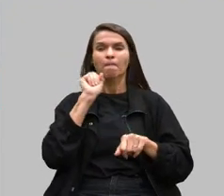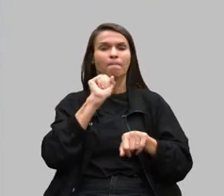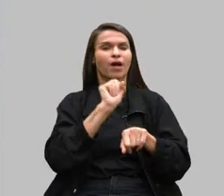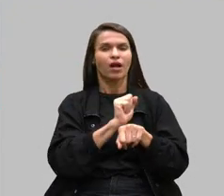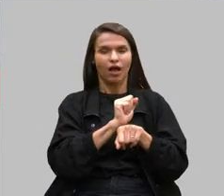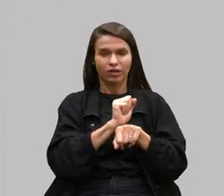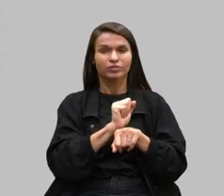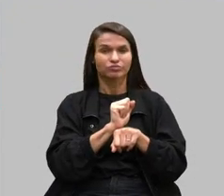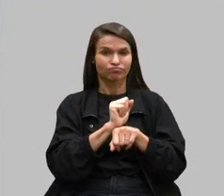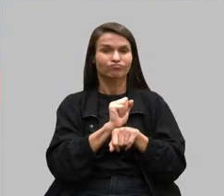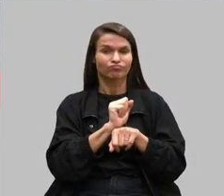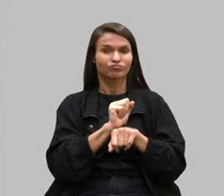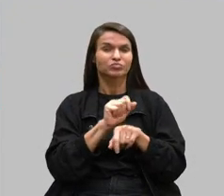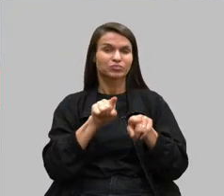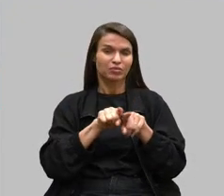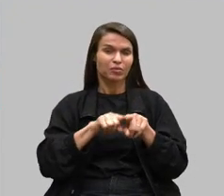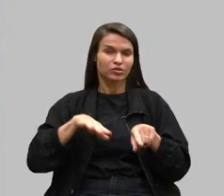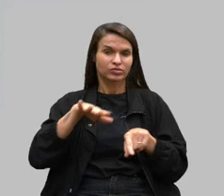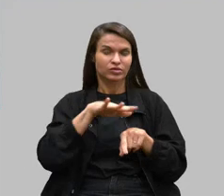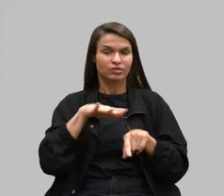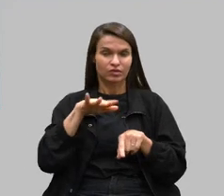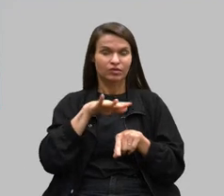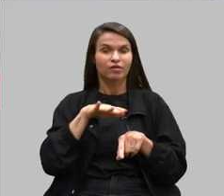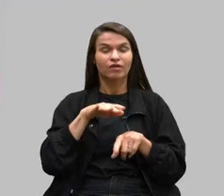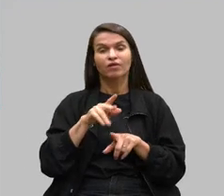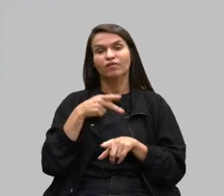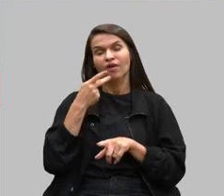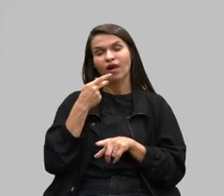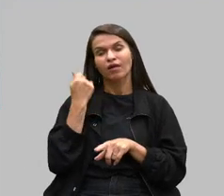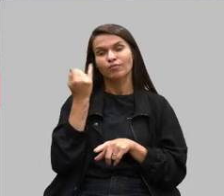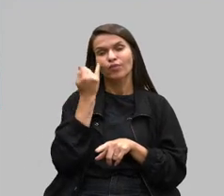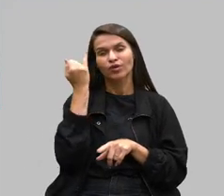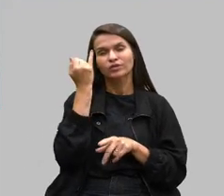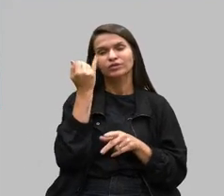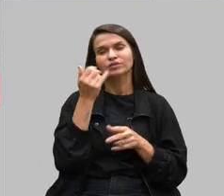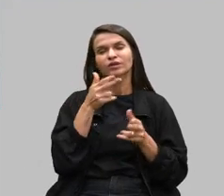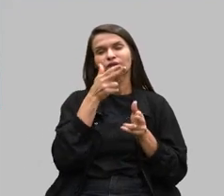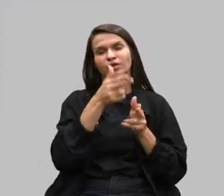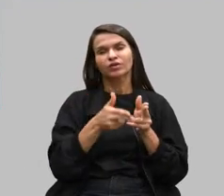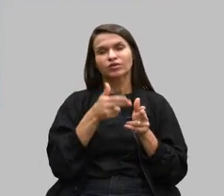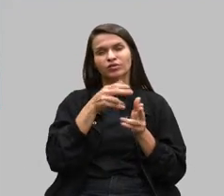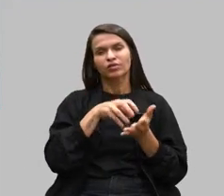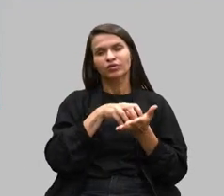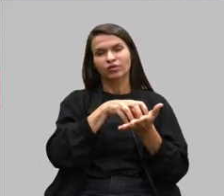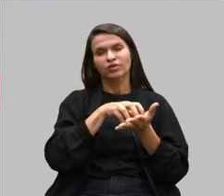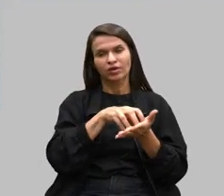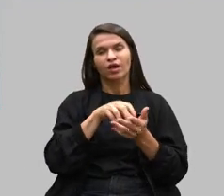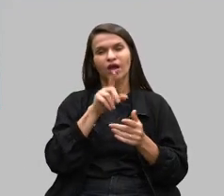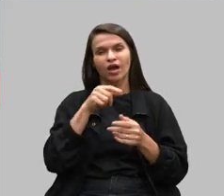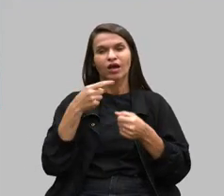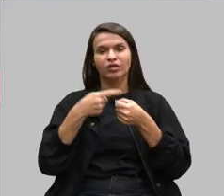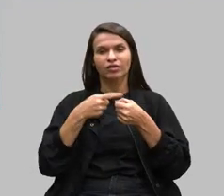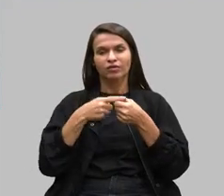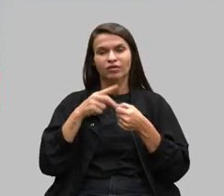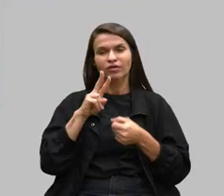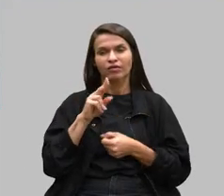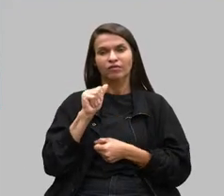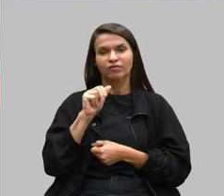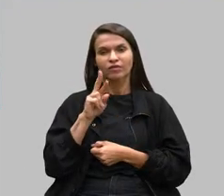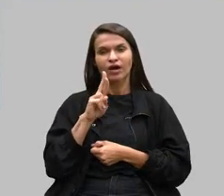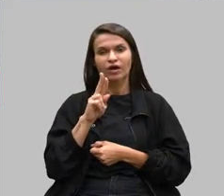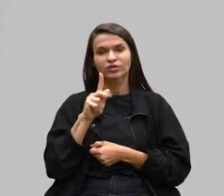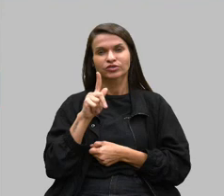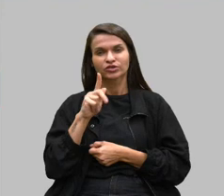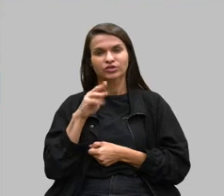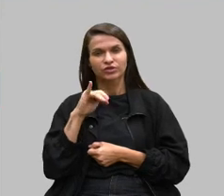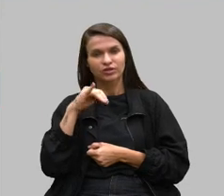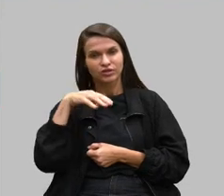região e nós podemos falar da importância de uma ferrovia que é que ela de Varginha aí na região de Três Pontas né Marcelo e Luizinho que